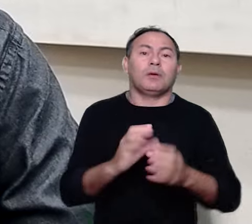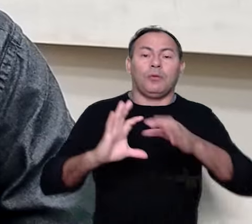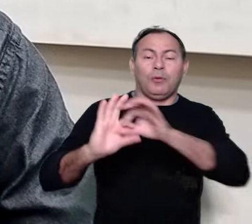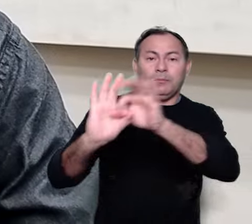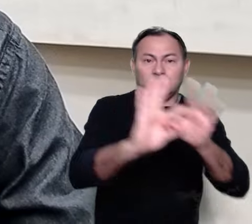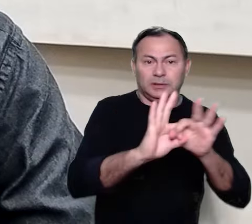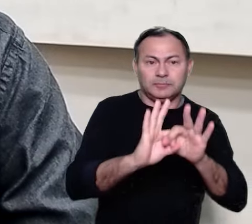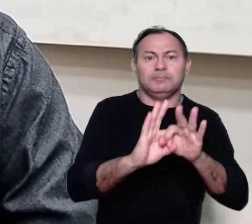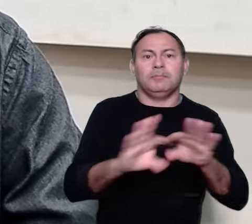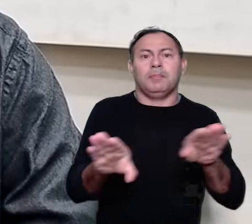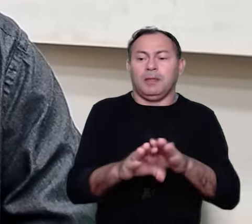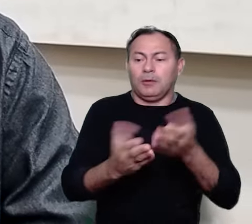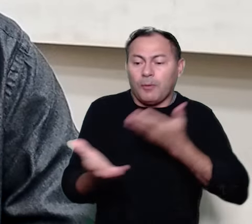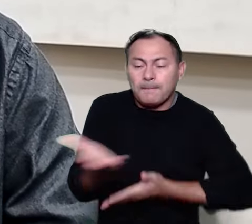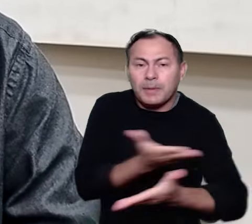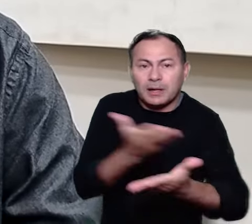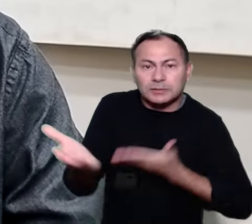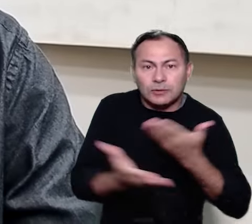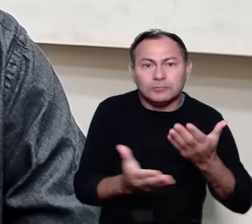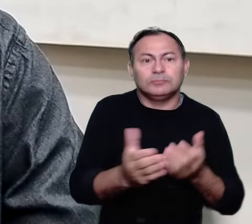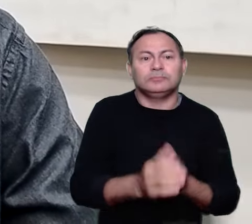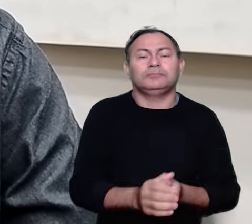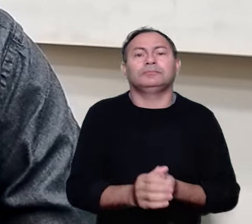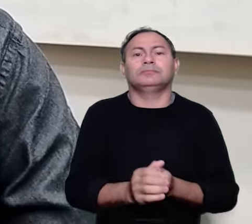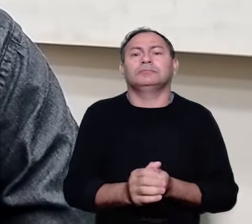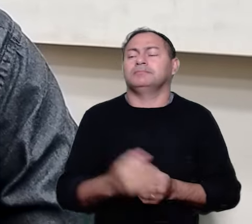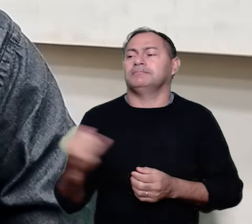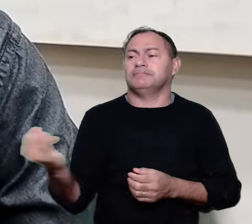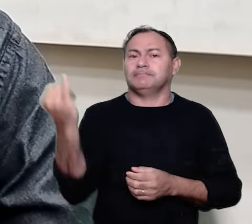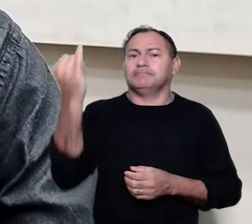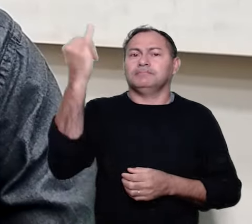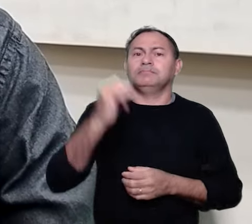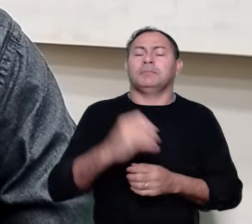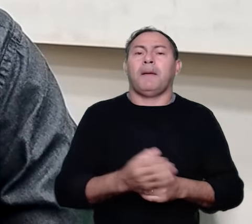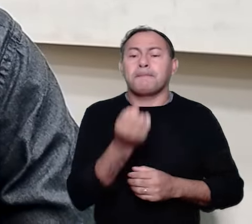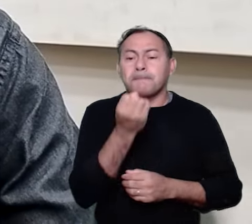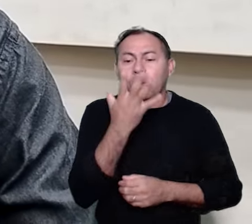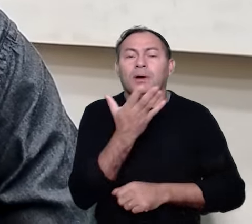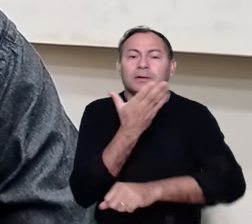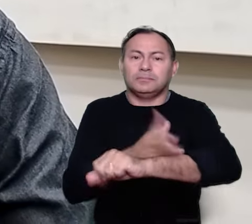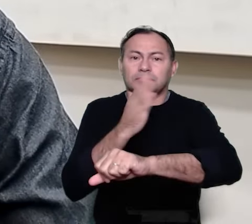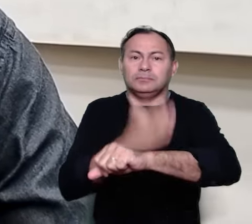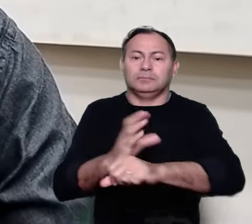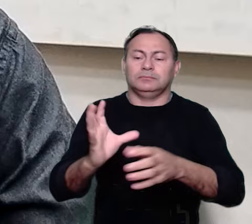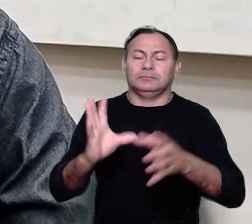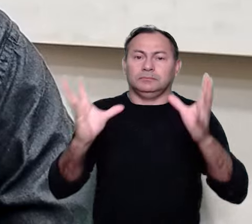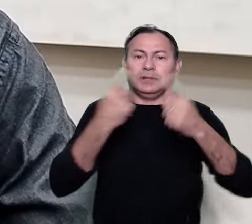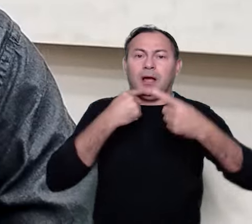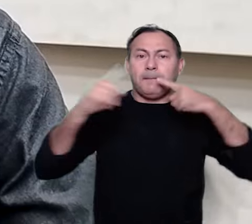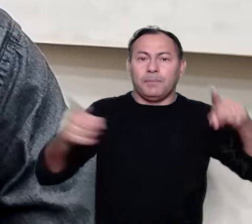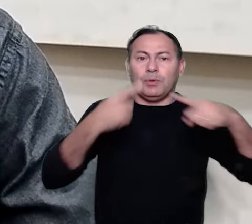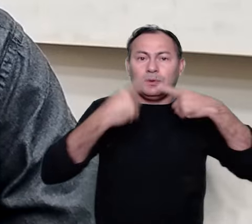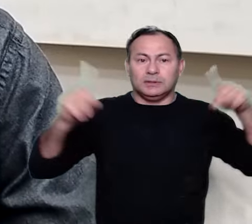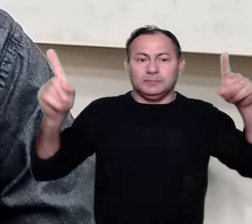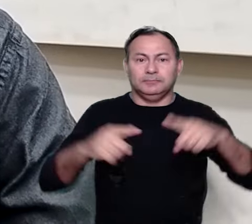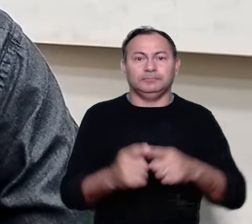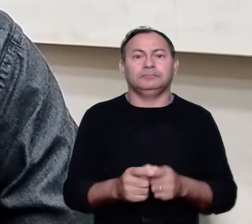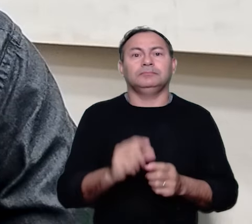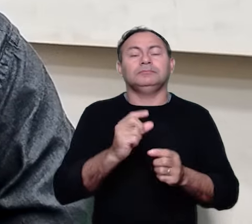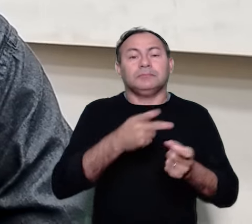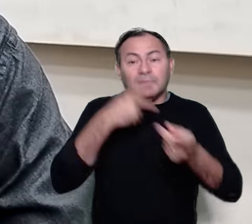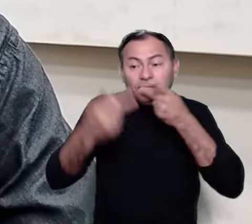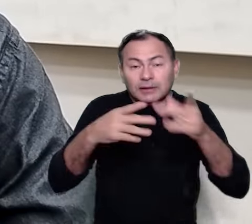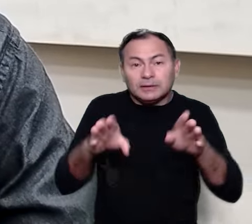proporciona uma experiência de comunhão e cooperação indispensável para uma boa execução da